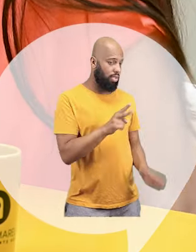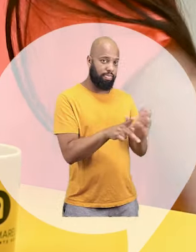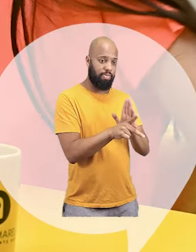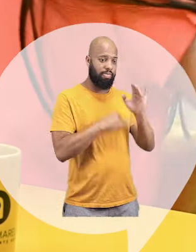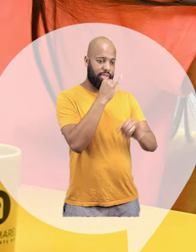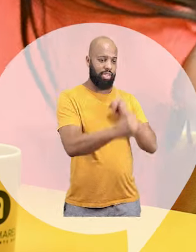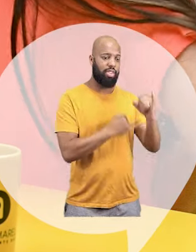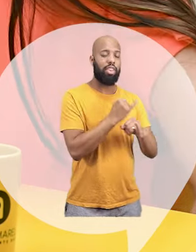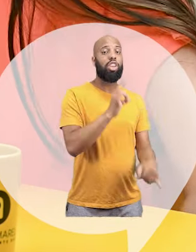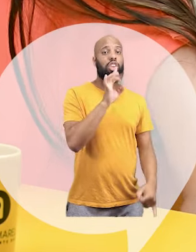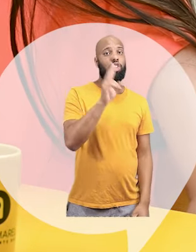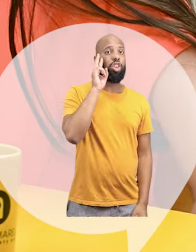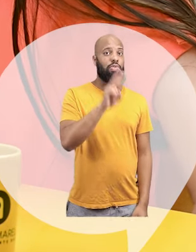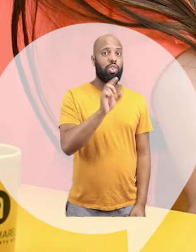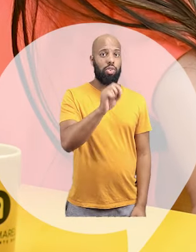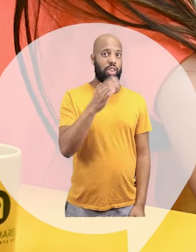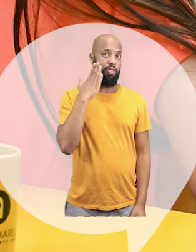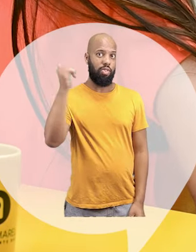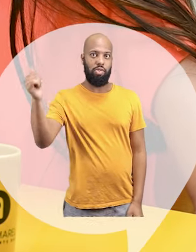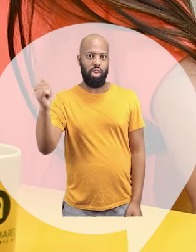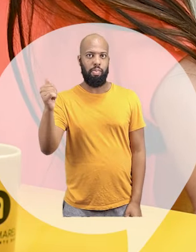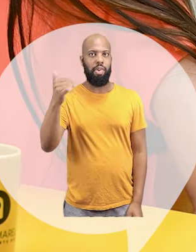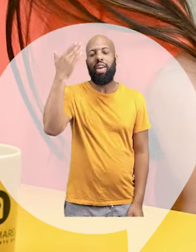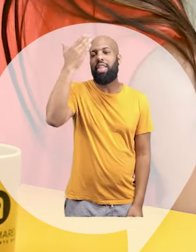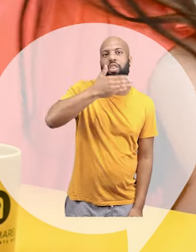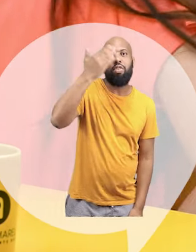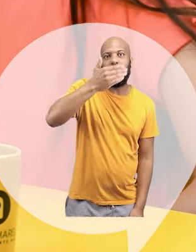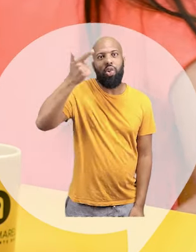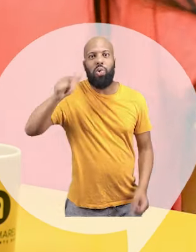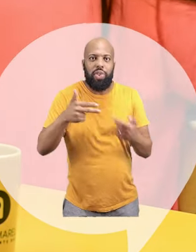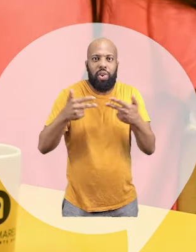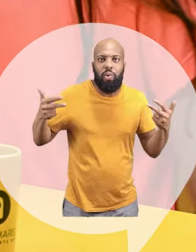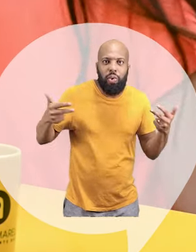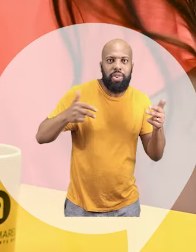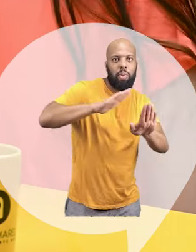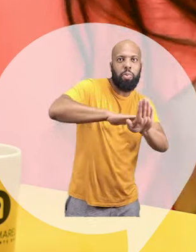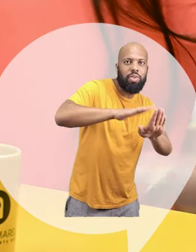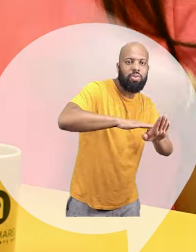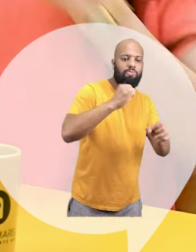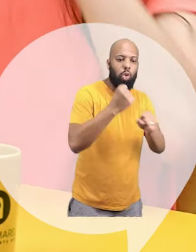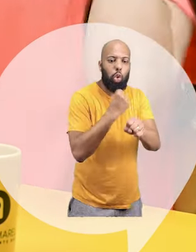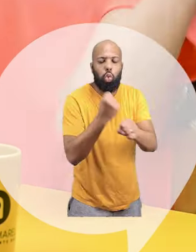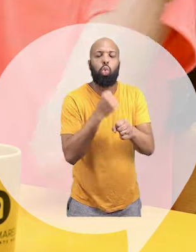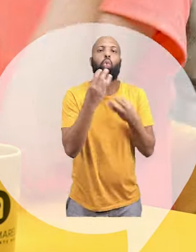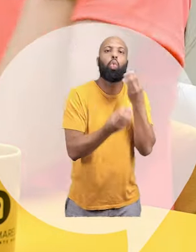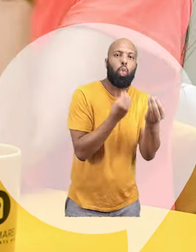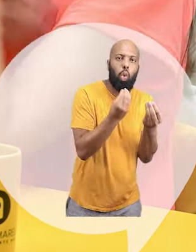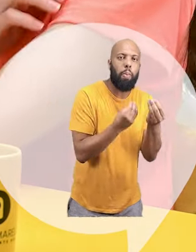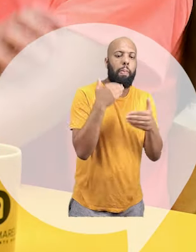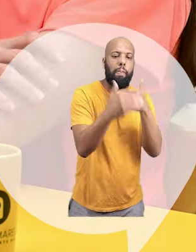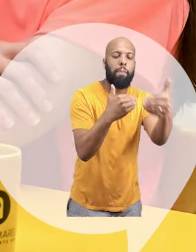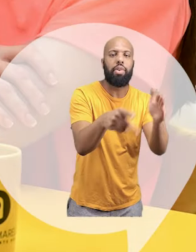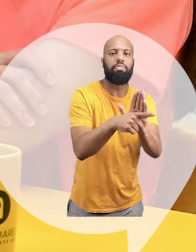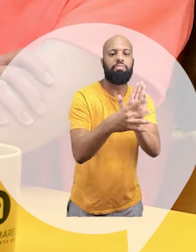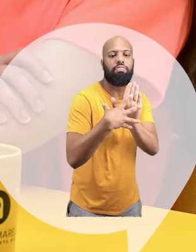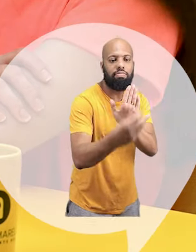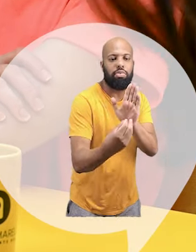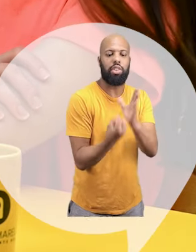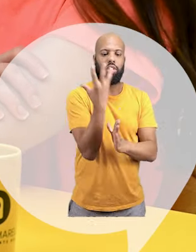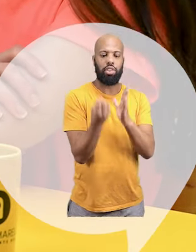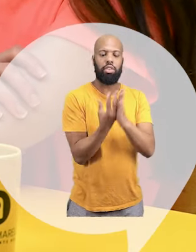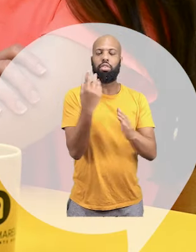a gente consome na internet a gente foi só glamour a gente não vê o corre a gente não vê todo o processo de construção tudo todo